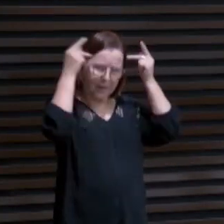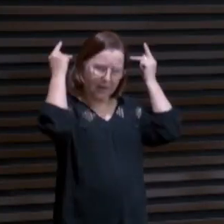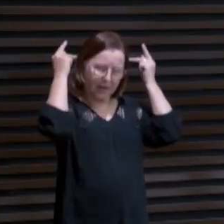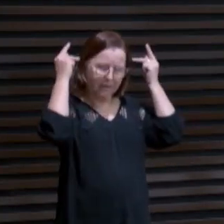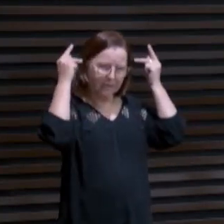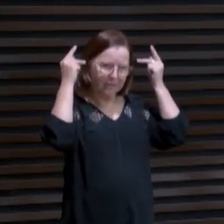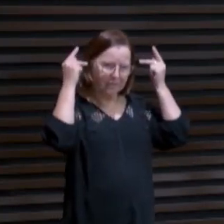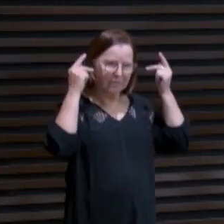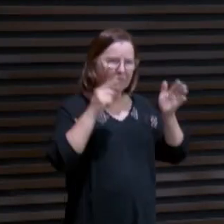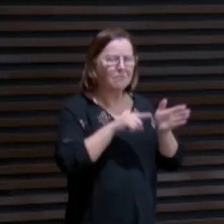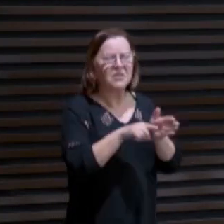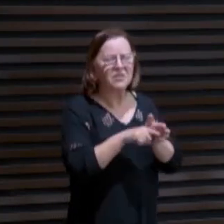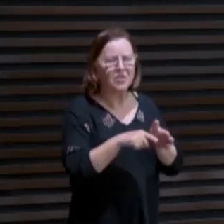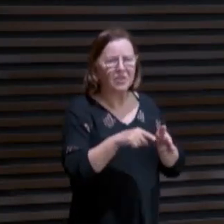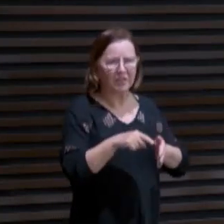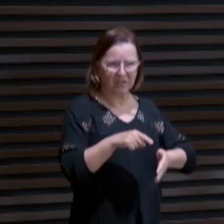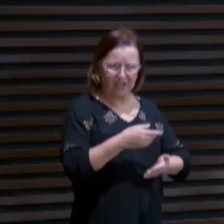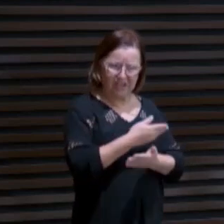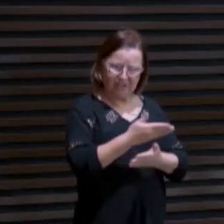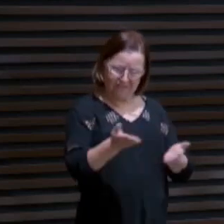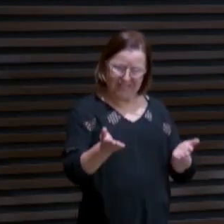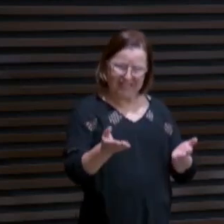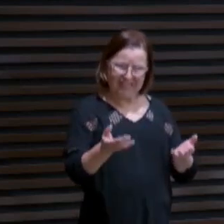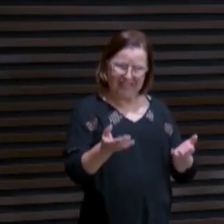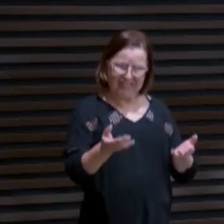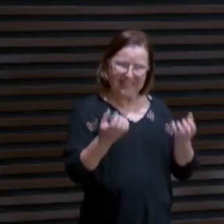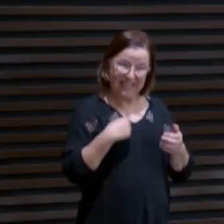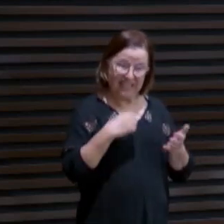eu crucifique o seu próprio rei?